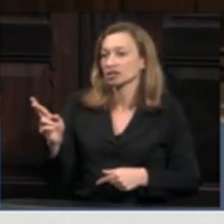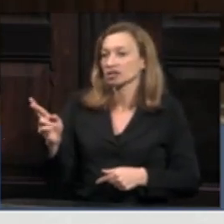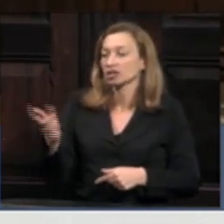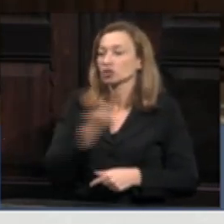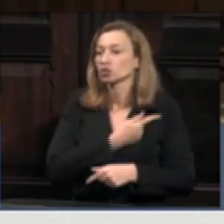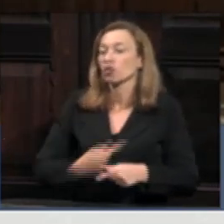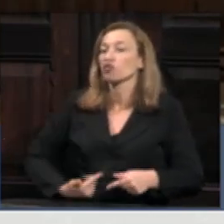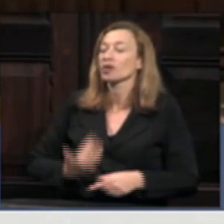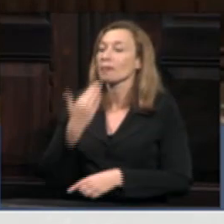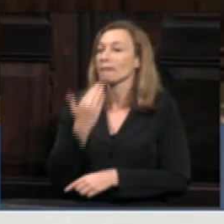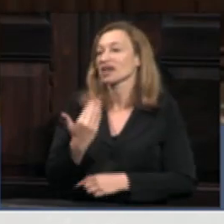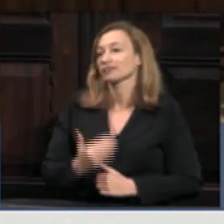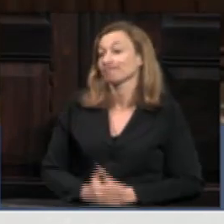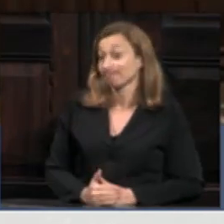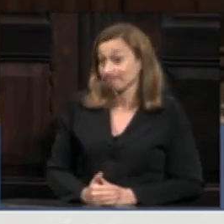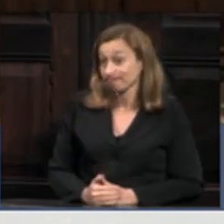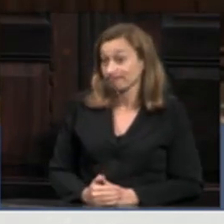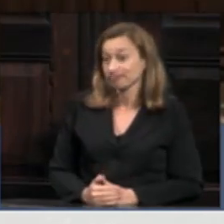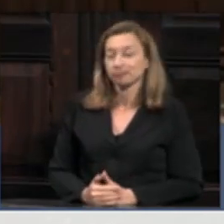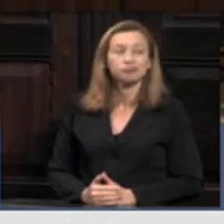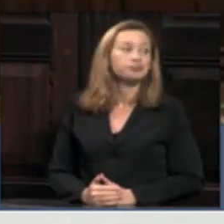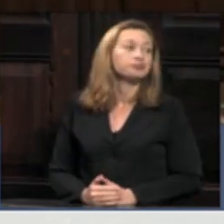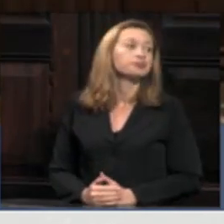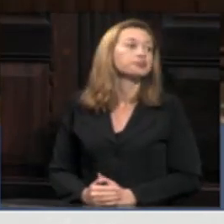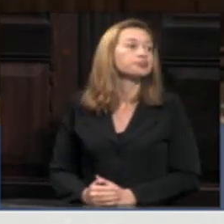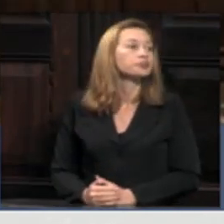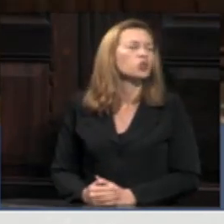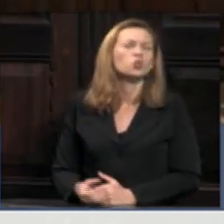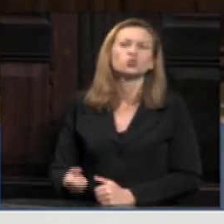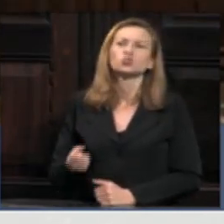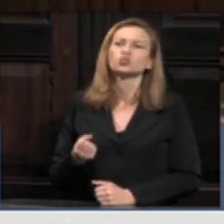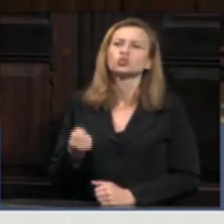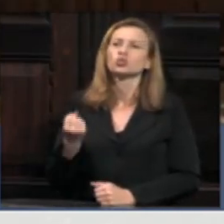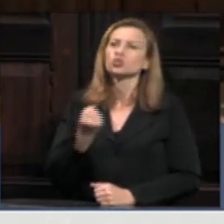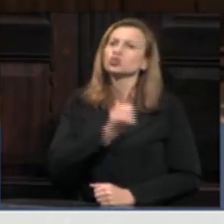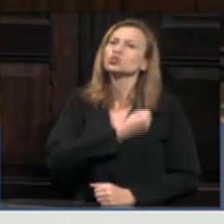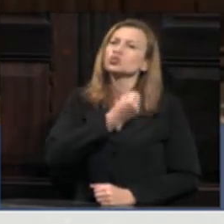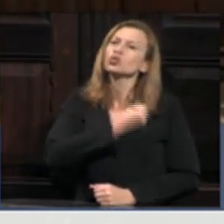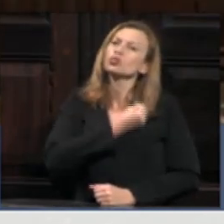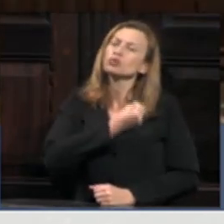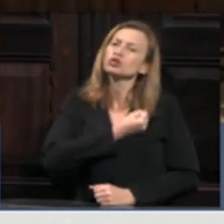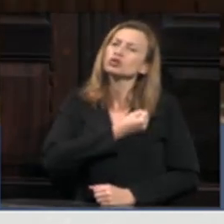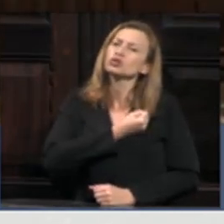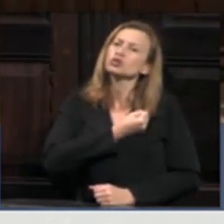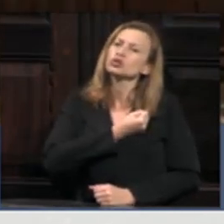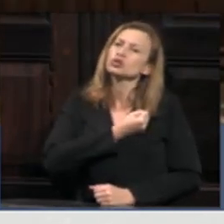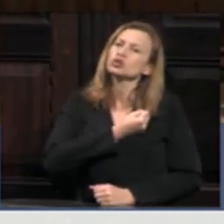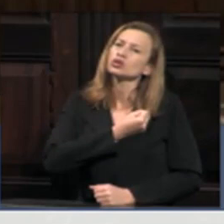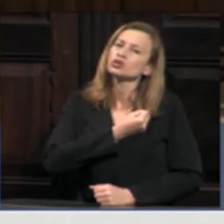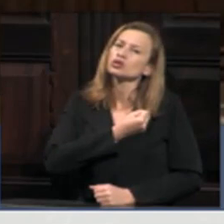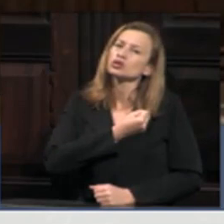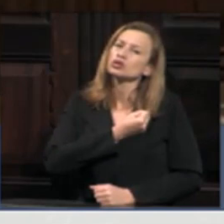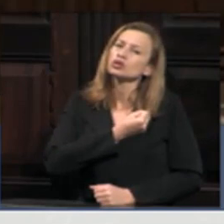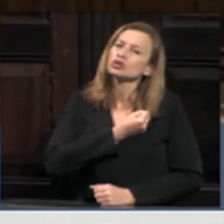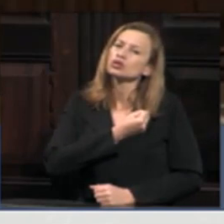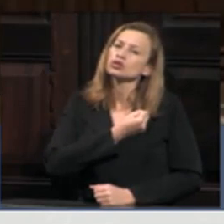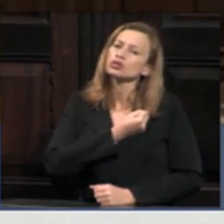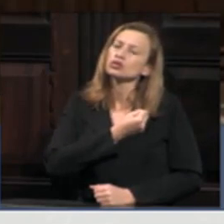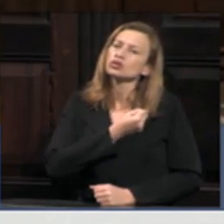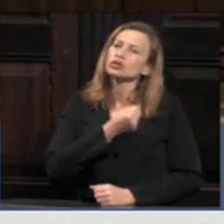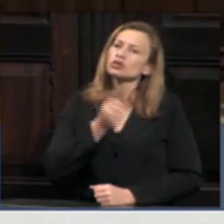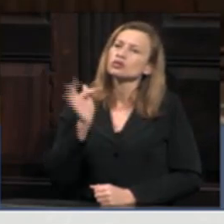governos perdem. Os números dos benefícios fiscais